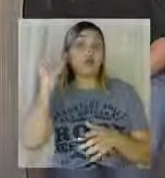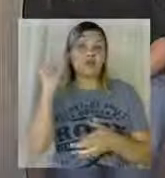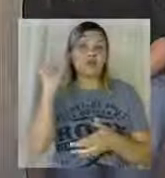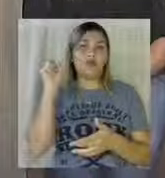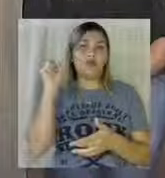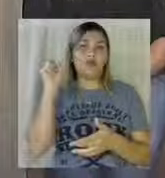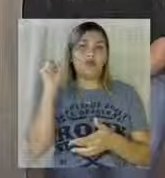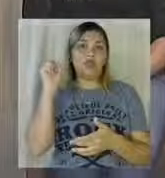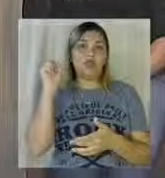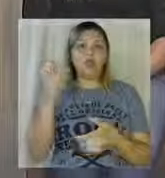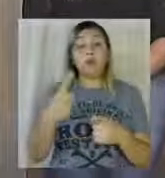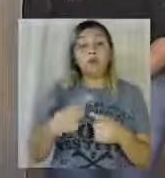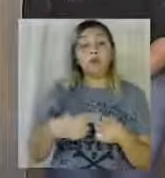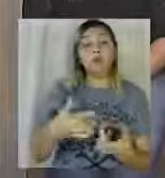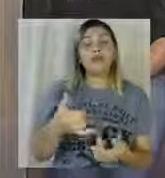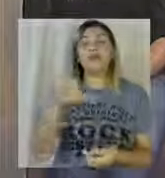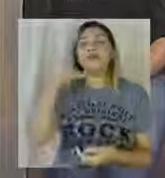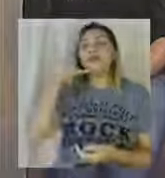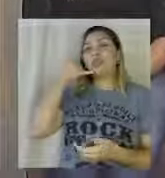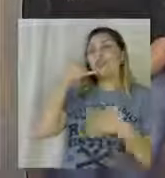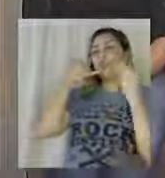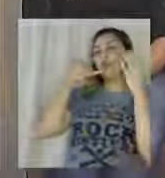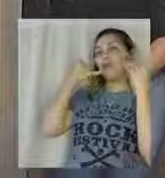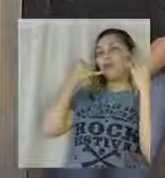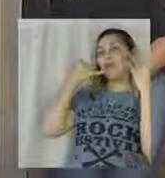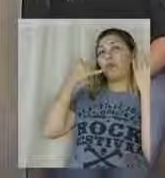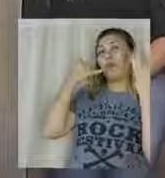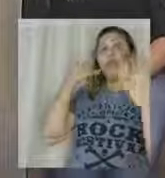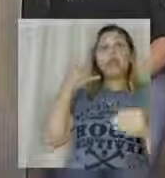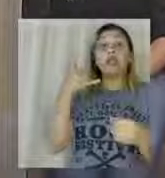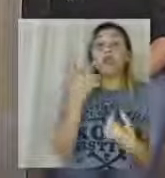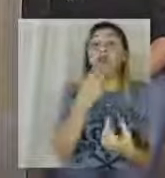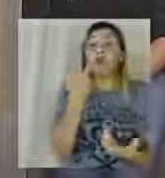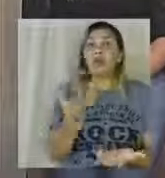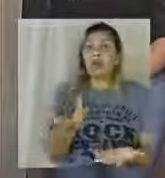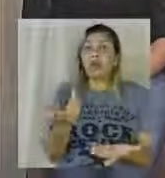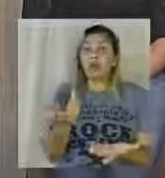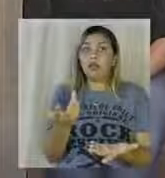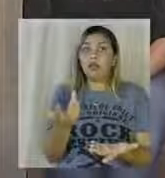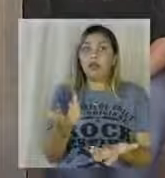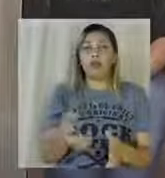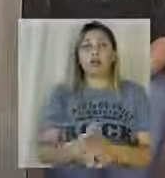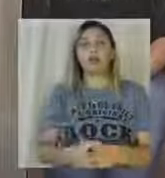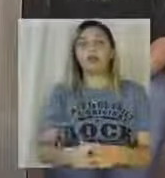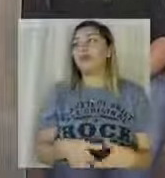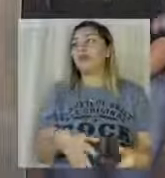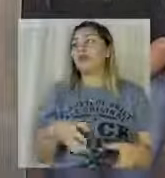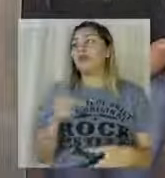ligar, fazer ligação para a pessoa oralizar, não tem como. E o surdo faz